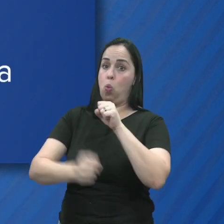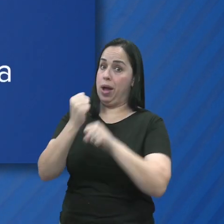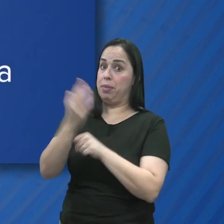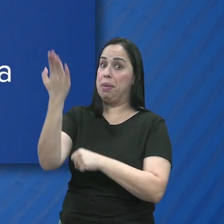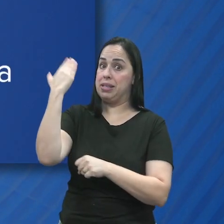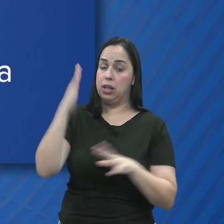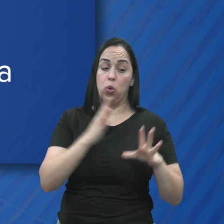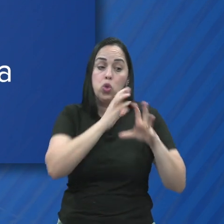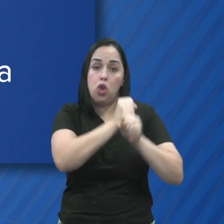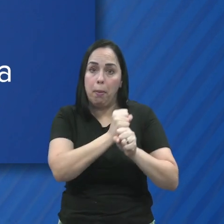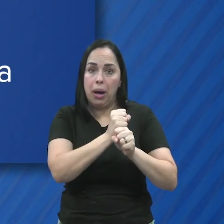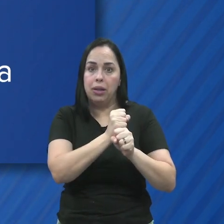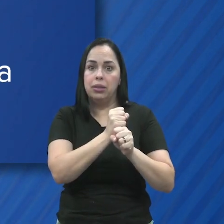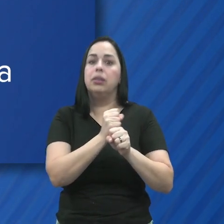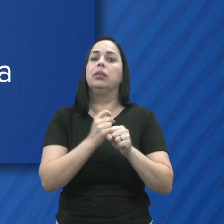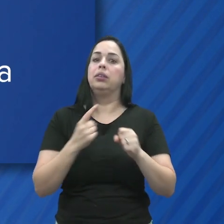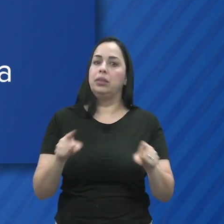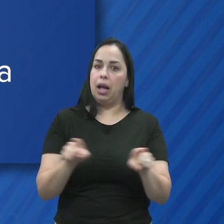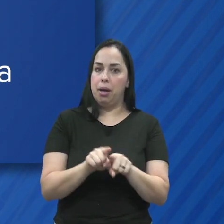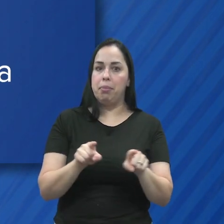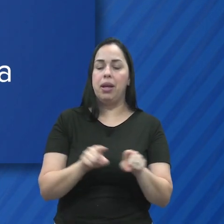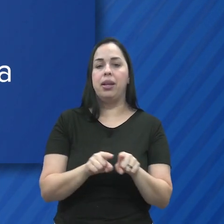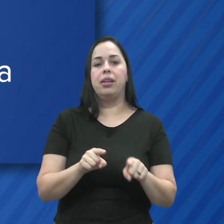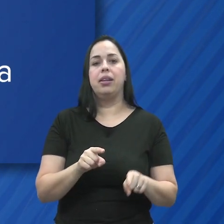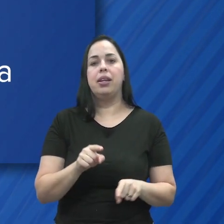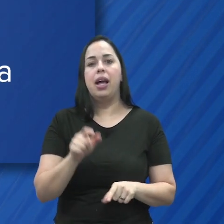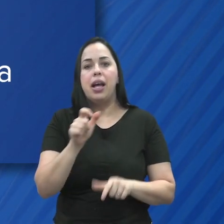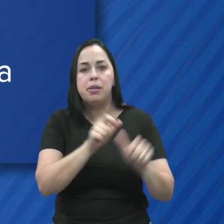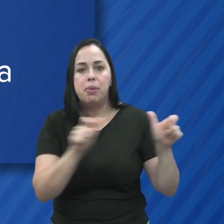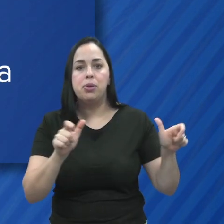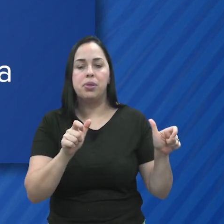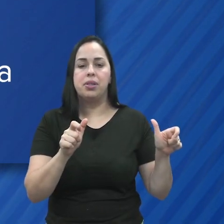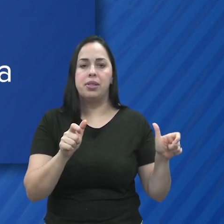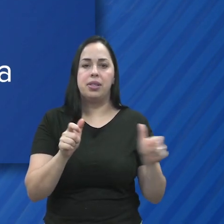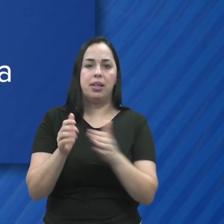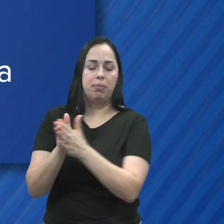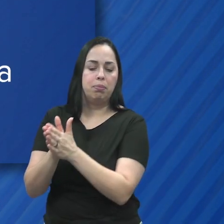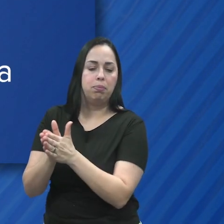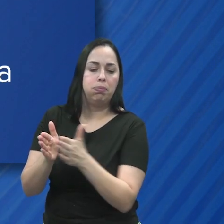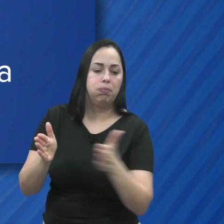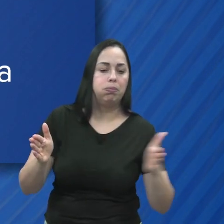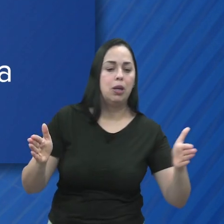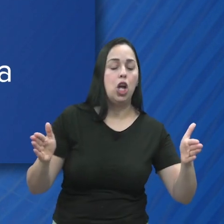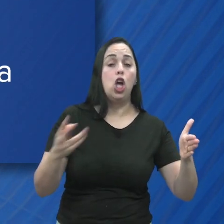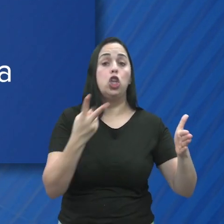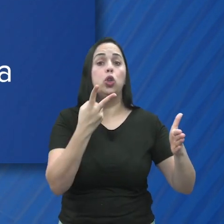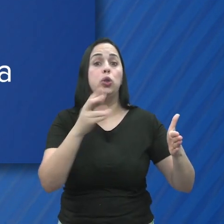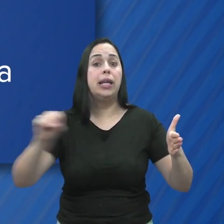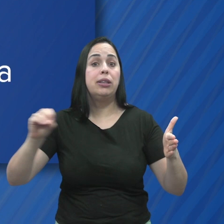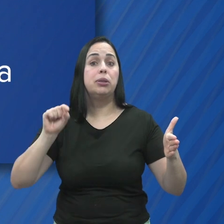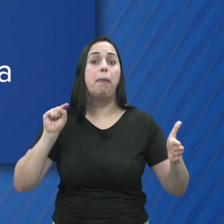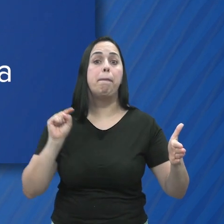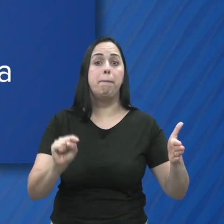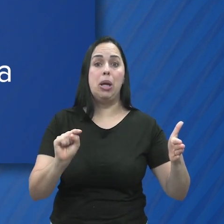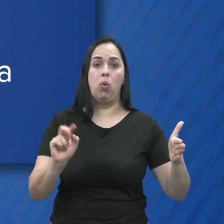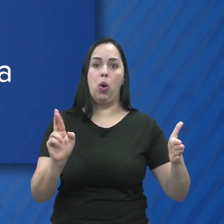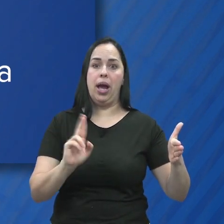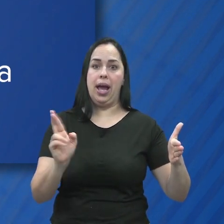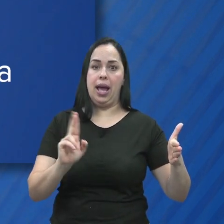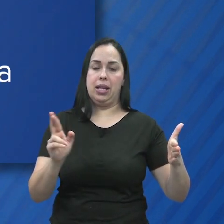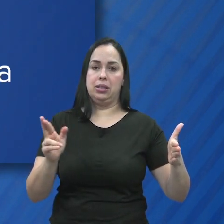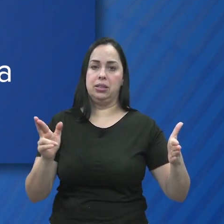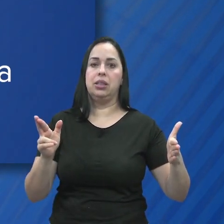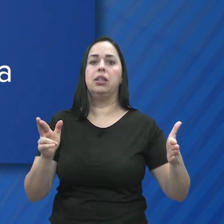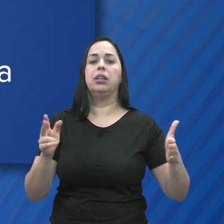33.888 em 2024. O mesmo vale para contribuintes que receberam mais de R$ 200 mil a partir